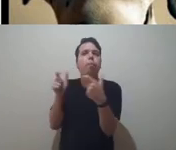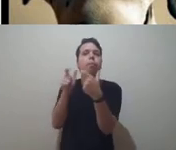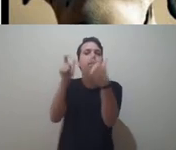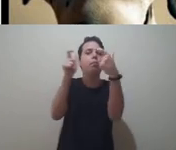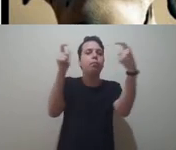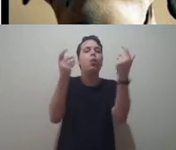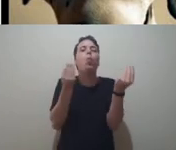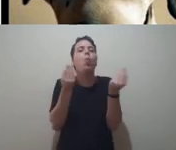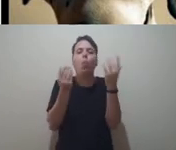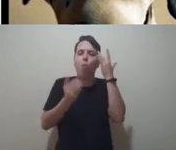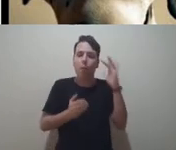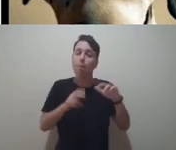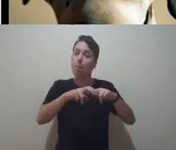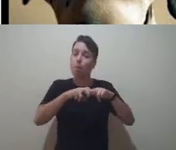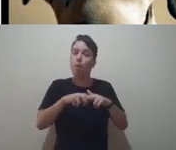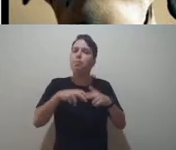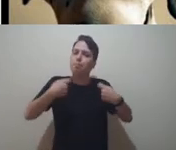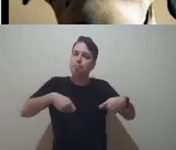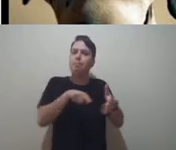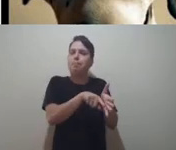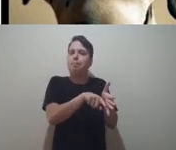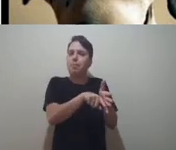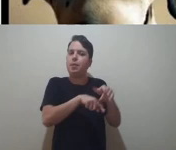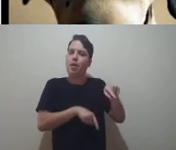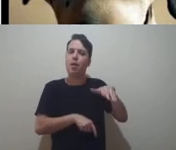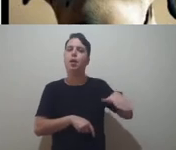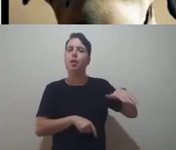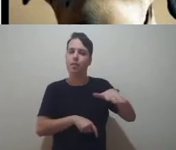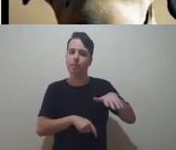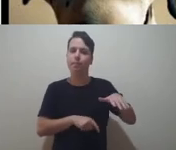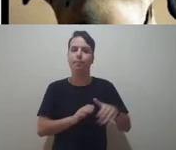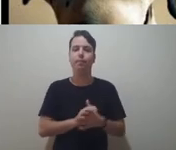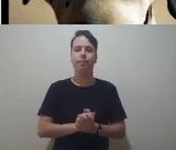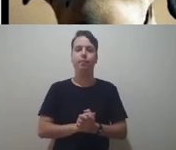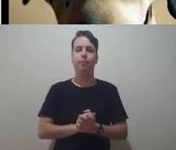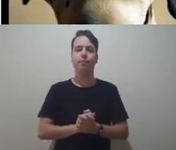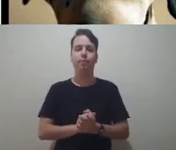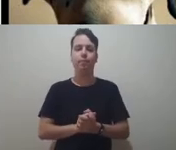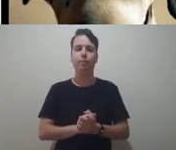municípios brasileiros, por isso, pesquisas na área são muito importantes.